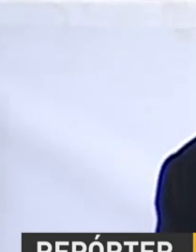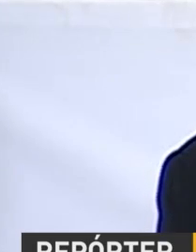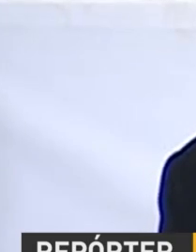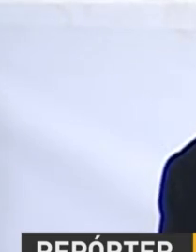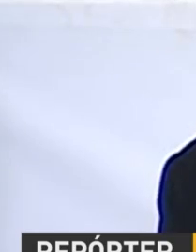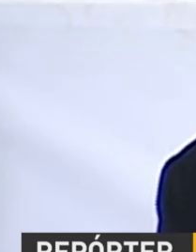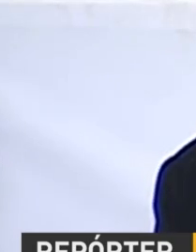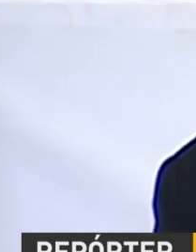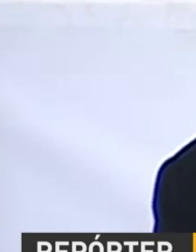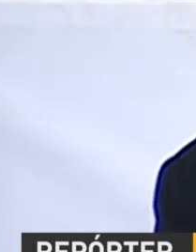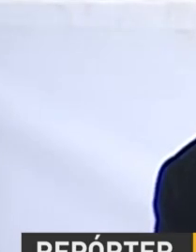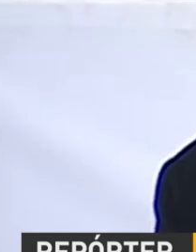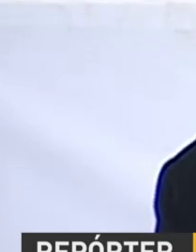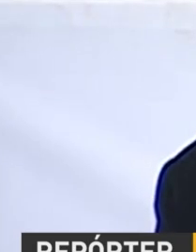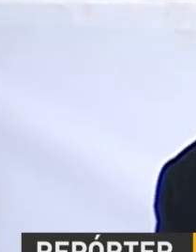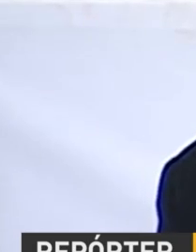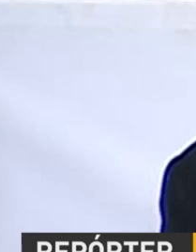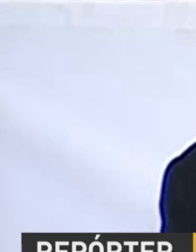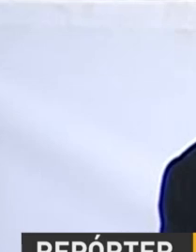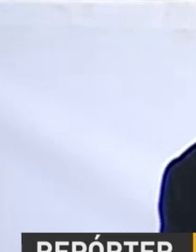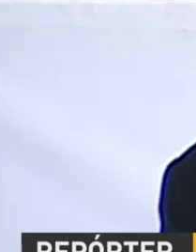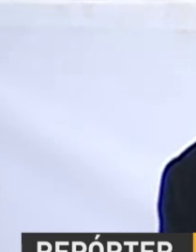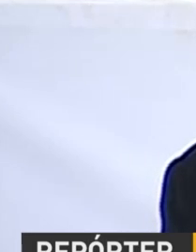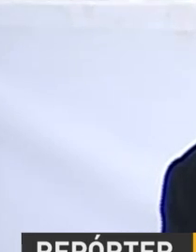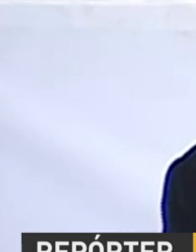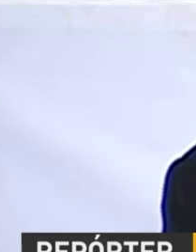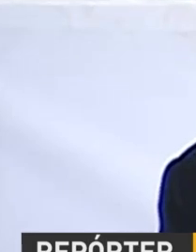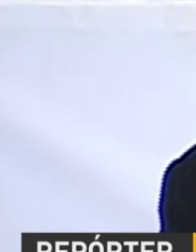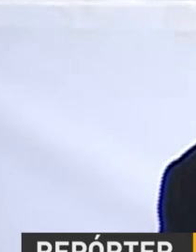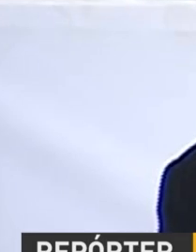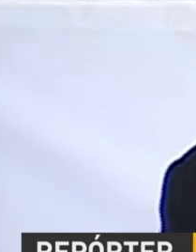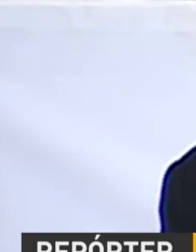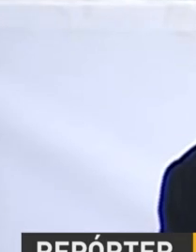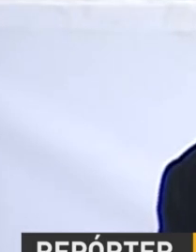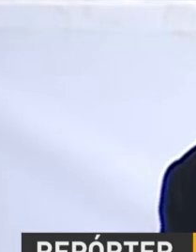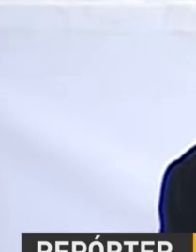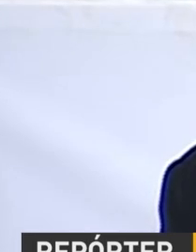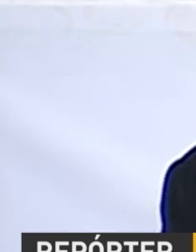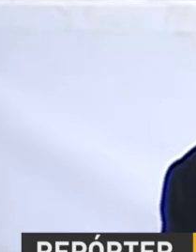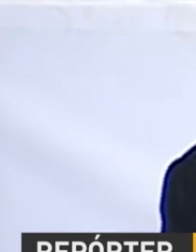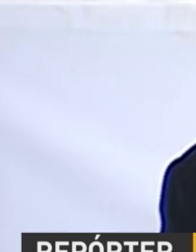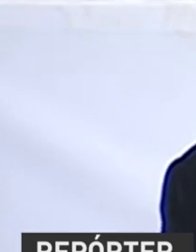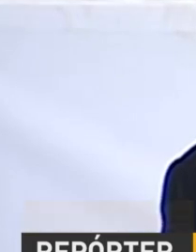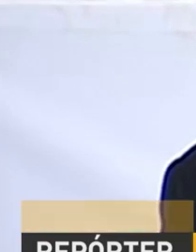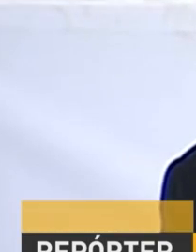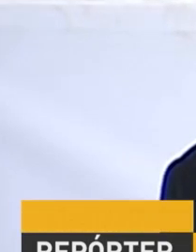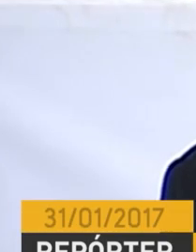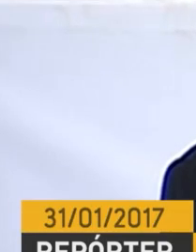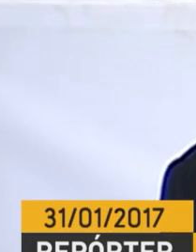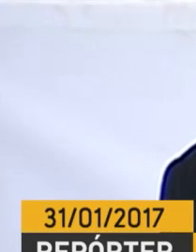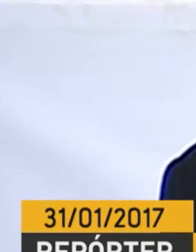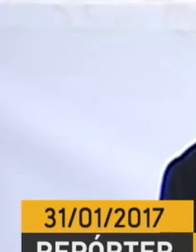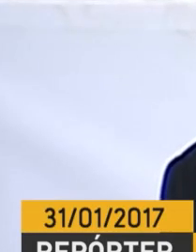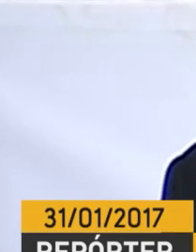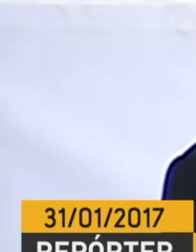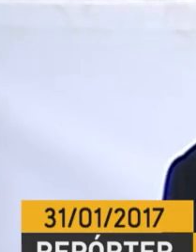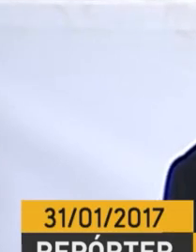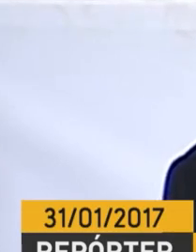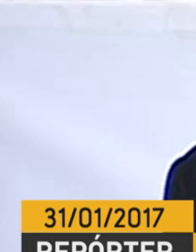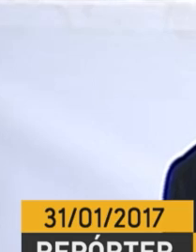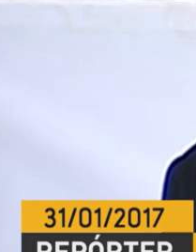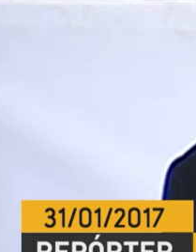pilares do nosso ajuste fiscal e isso com a medida que corrige a nossa estrutura nós viemos sem